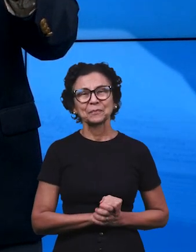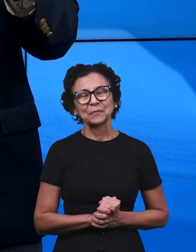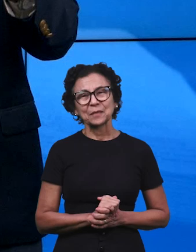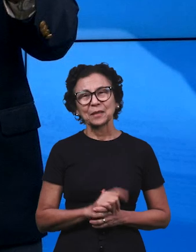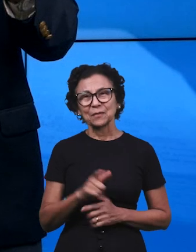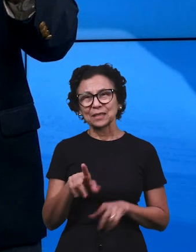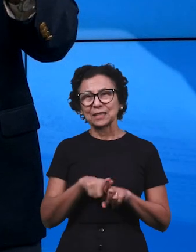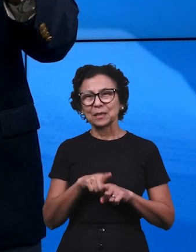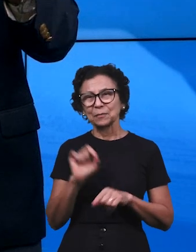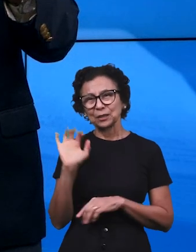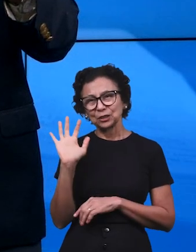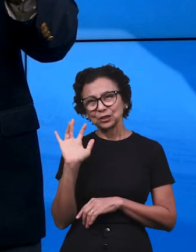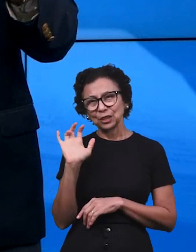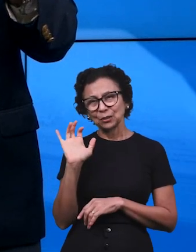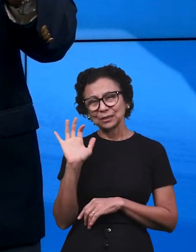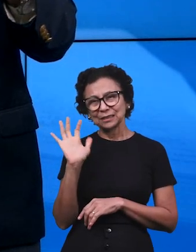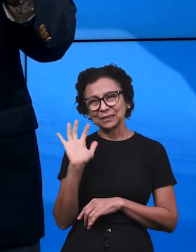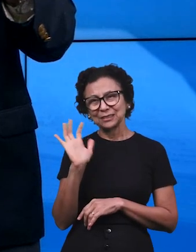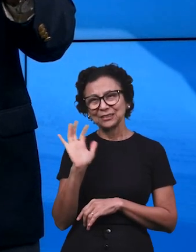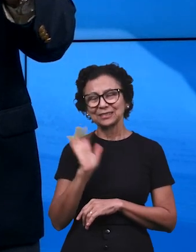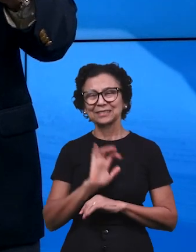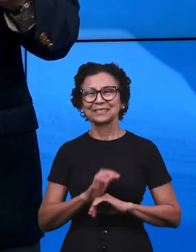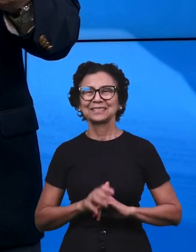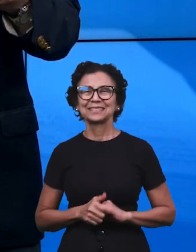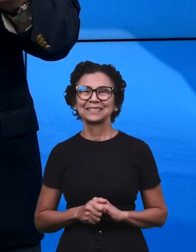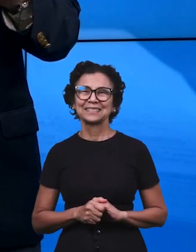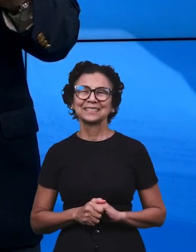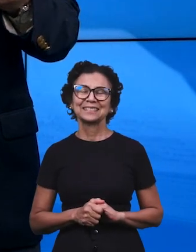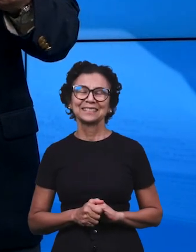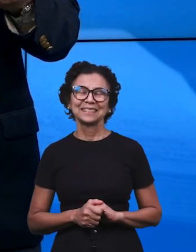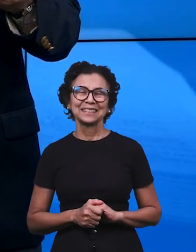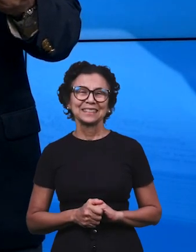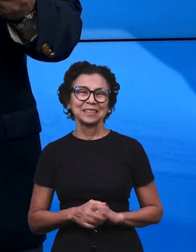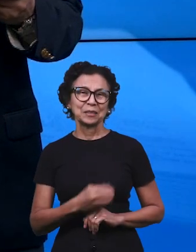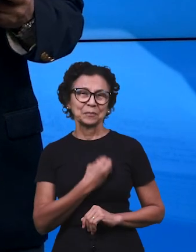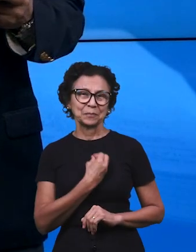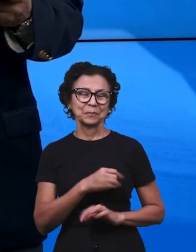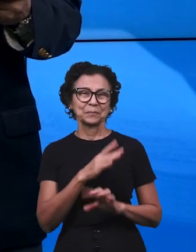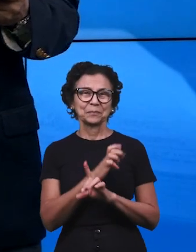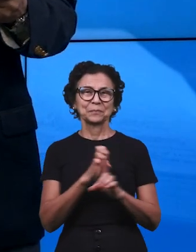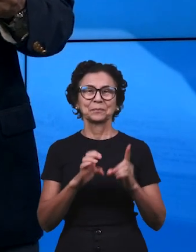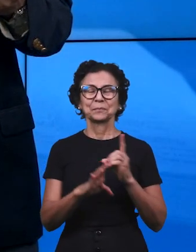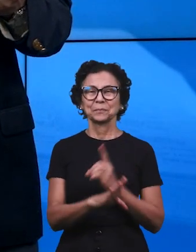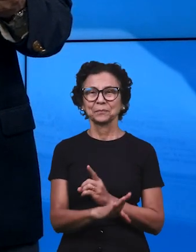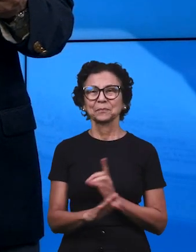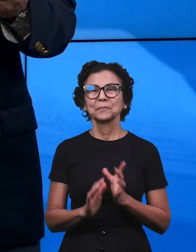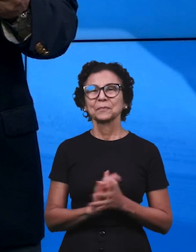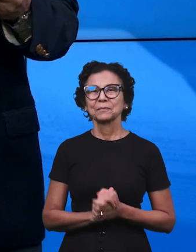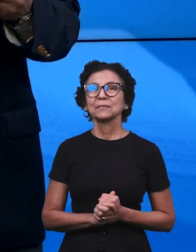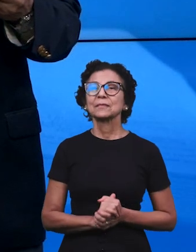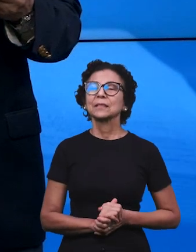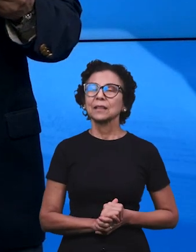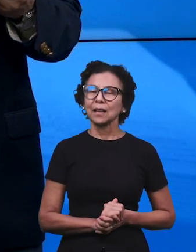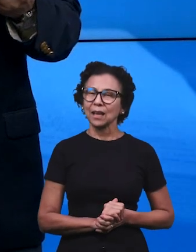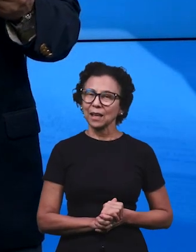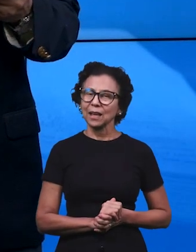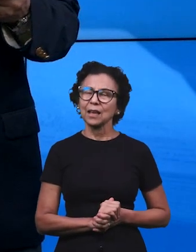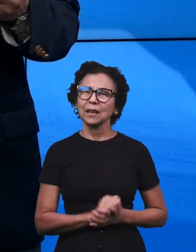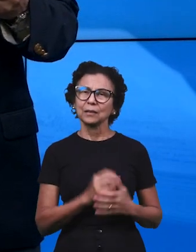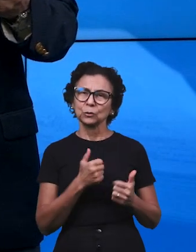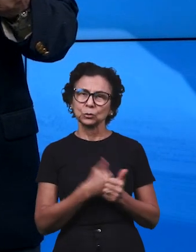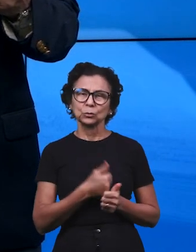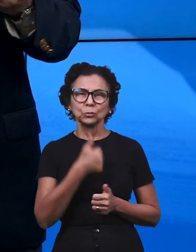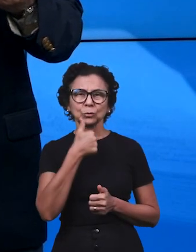dando esse tchauzinho seu aí com as mãozinhas, Muito bom, mostrando a sua participação na escola bíblica, respondendo a